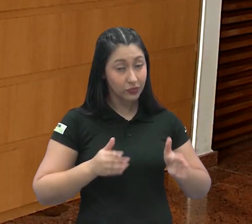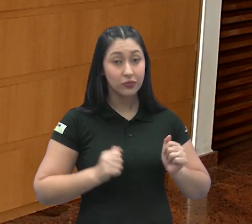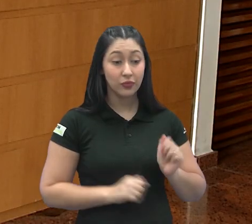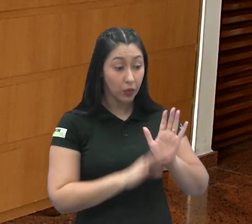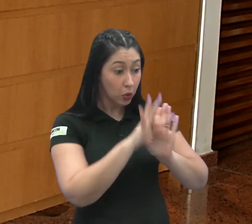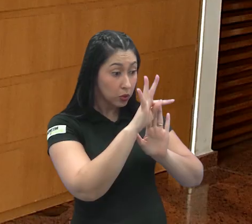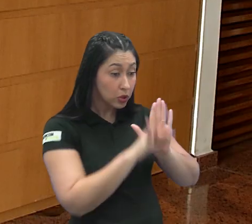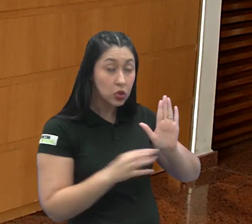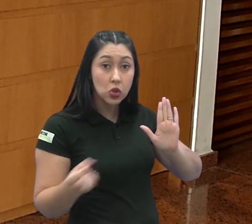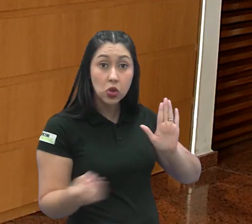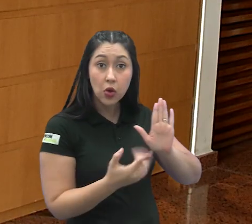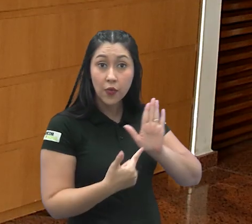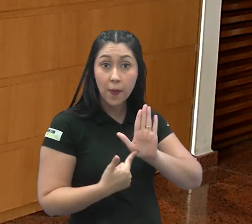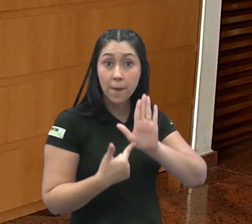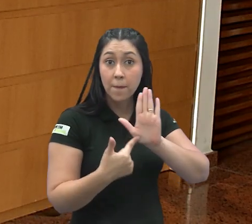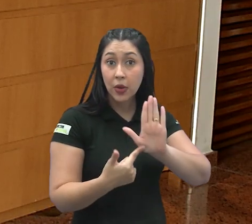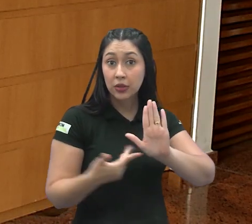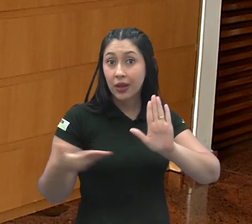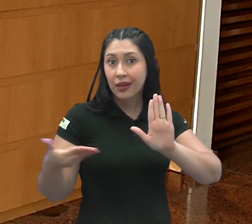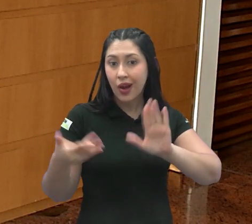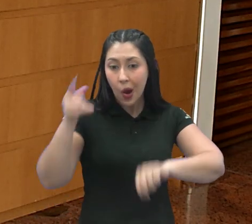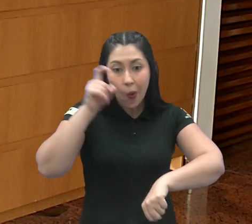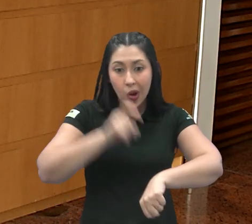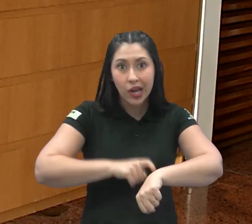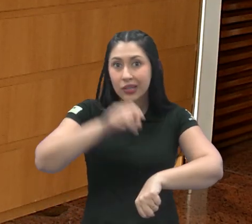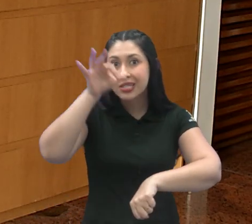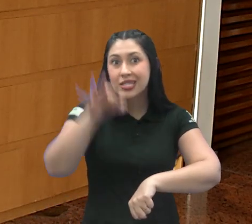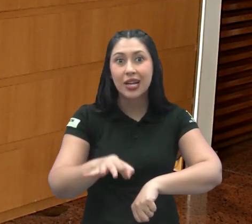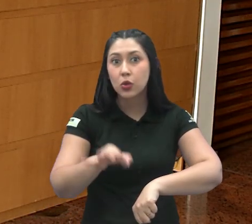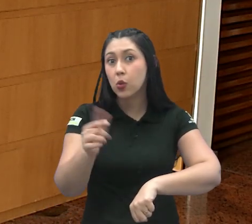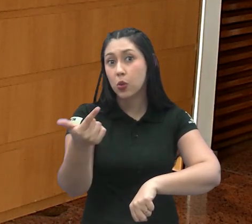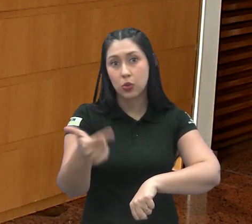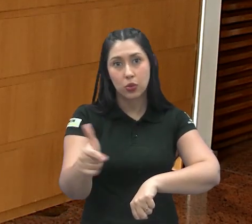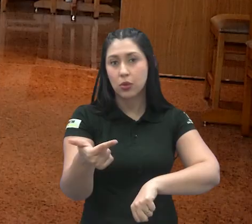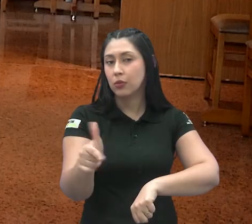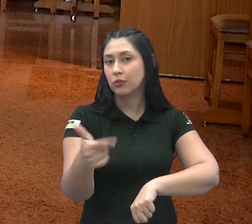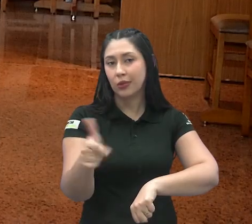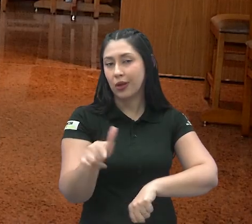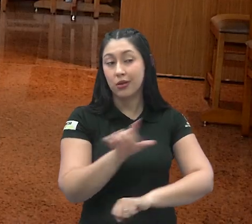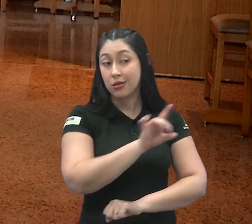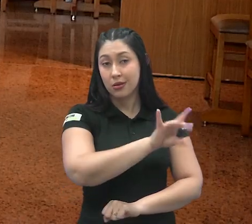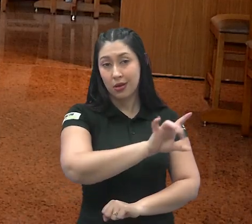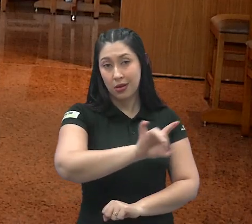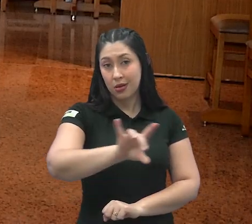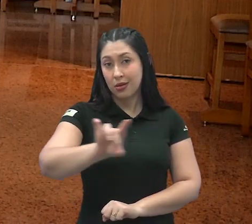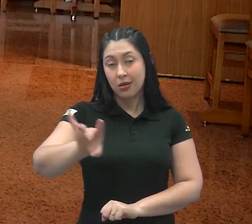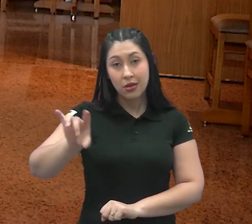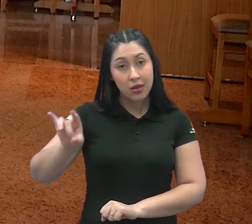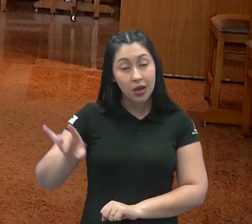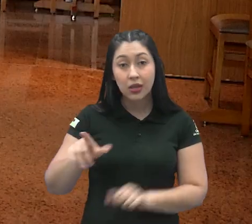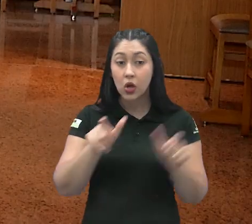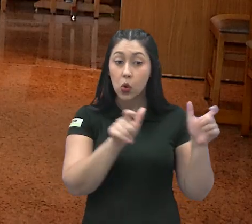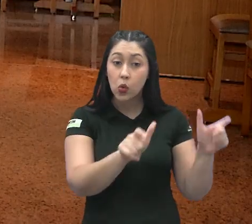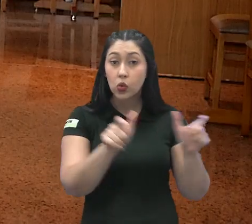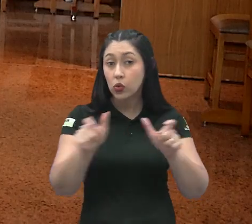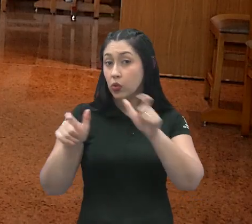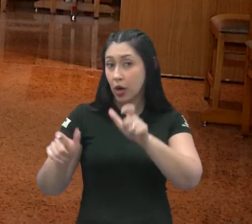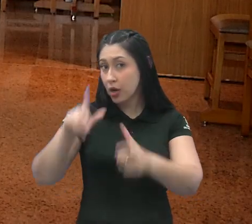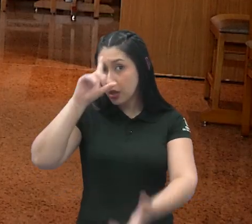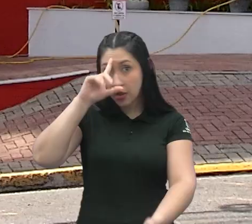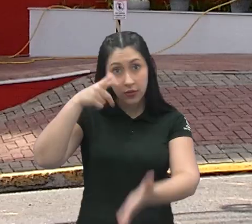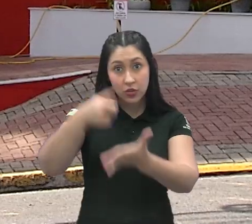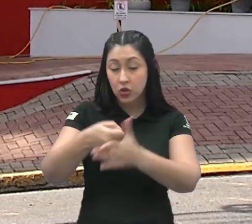O novo texto estipula que não existe mais horário fixo na portaria e que cada hospedagem irá definir